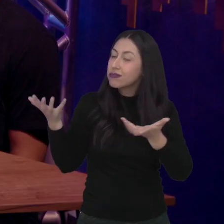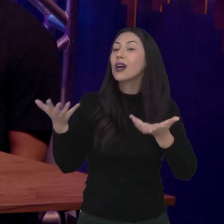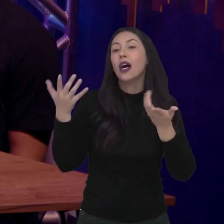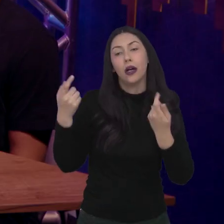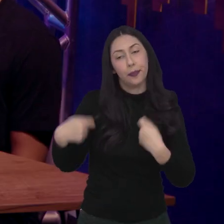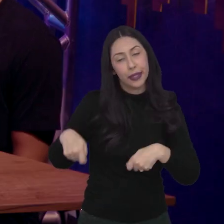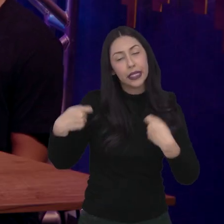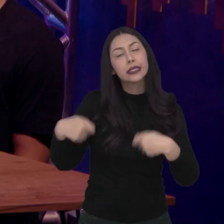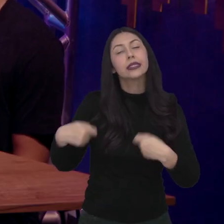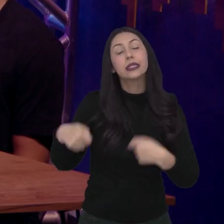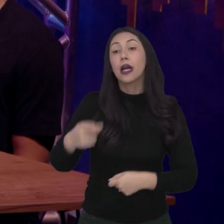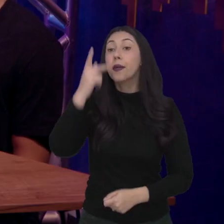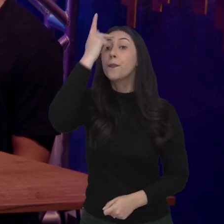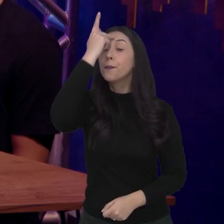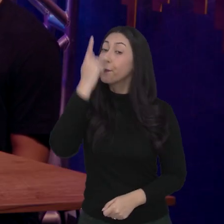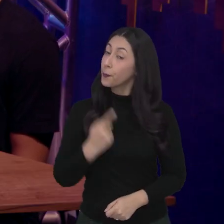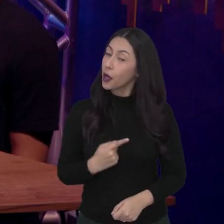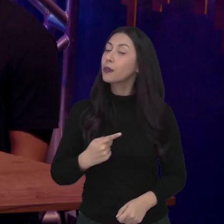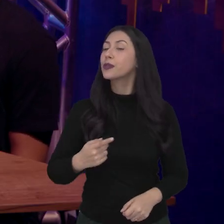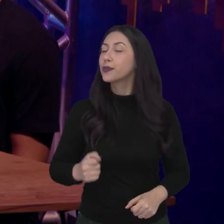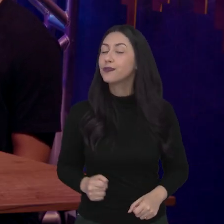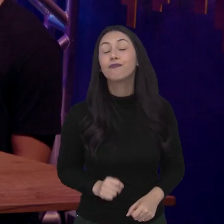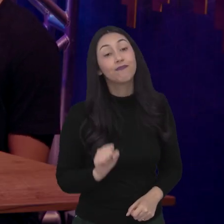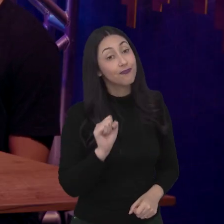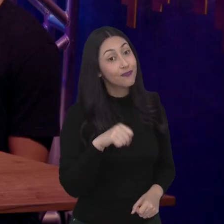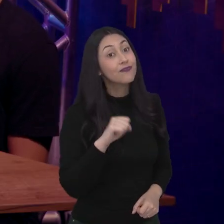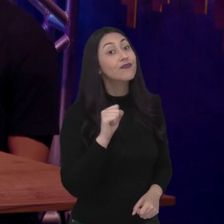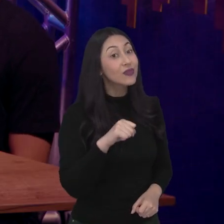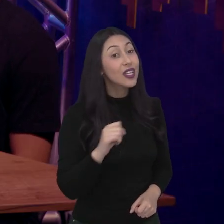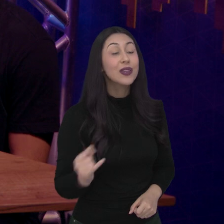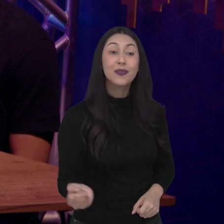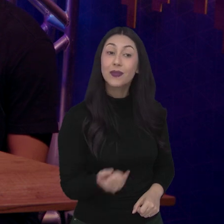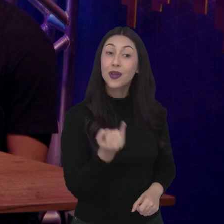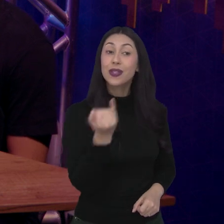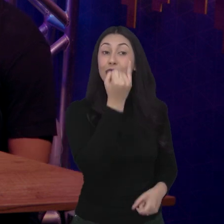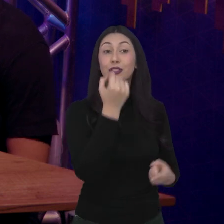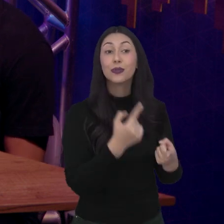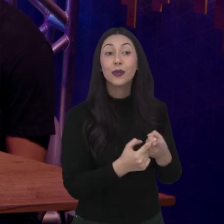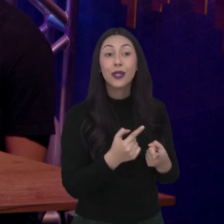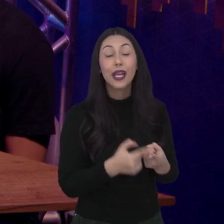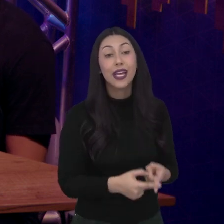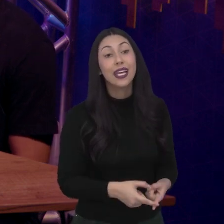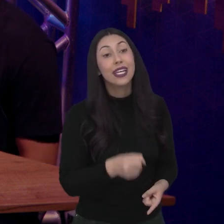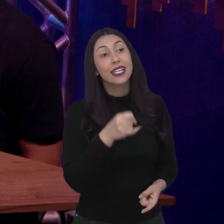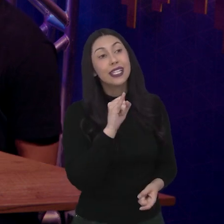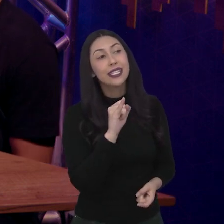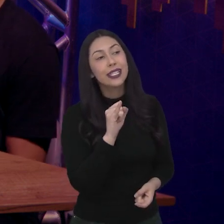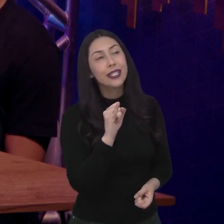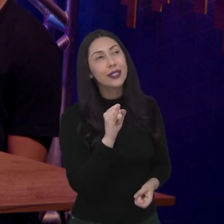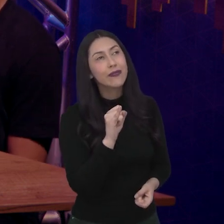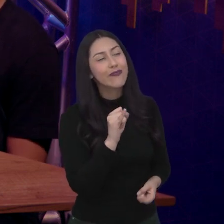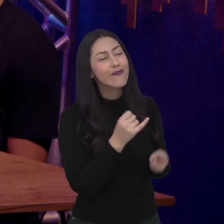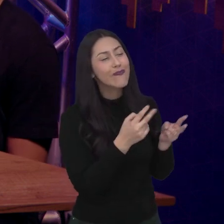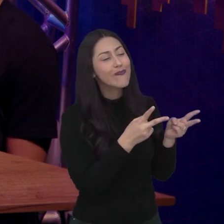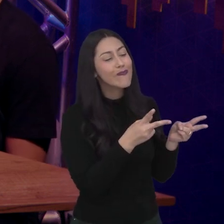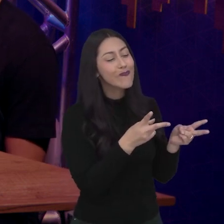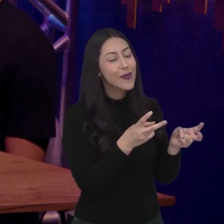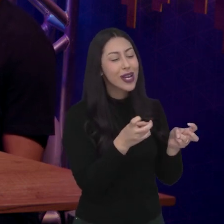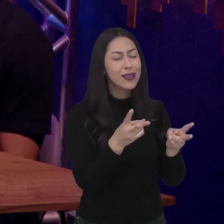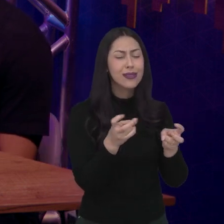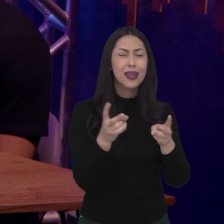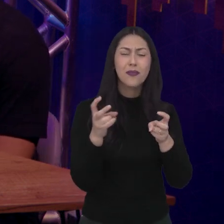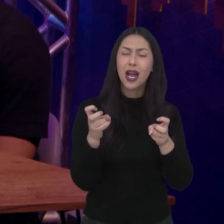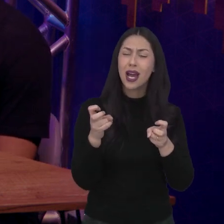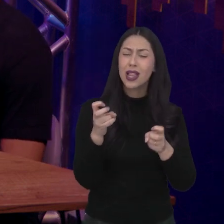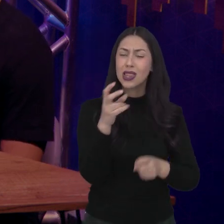A criatividade também depende desse momento de você com você mesmo. Uhum. Tudo isso é muito importante porque se a gente for parar para pensar,